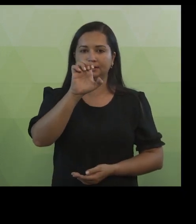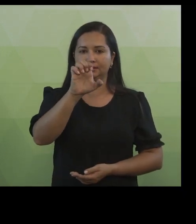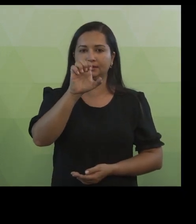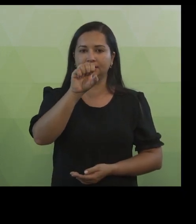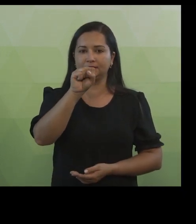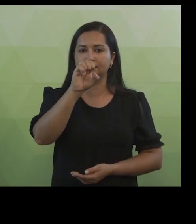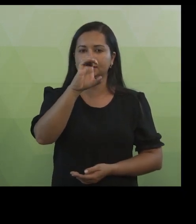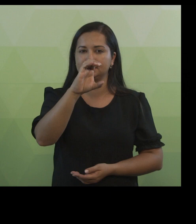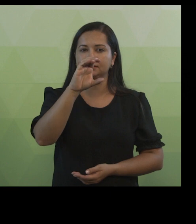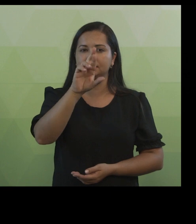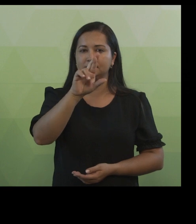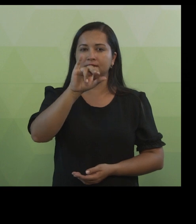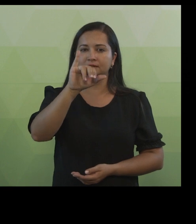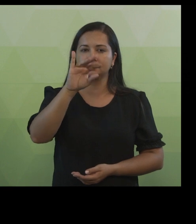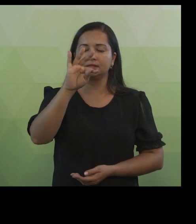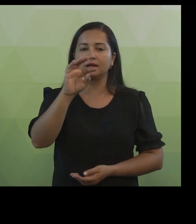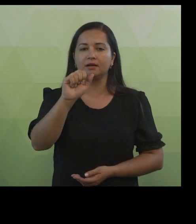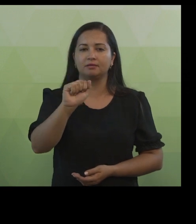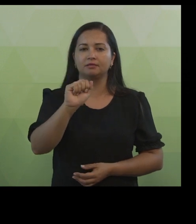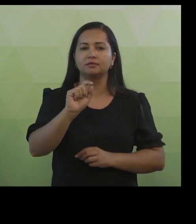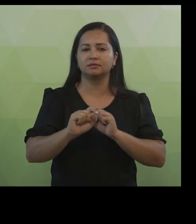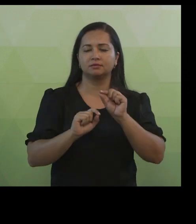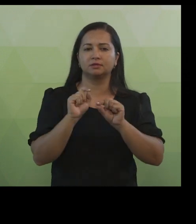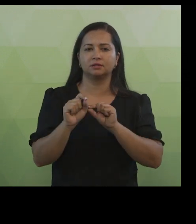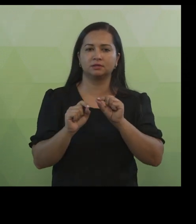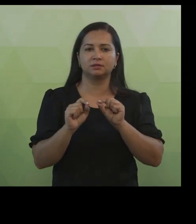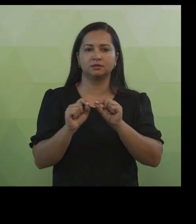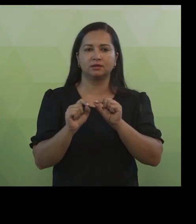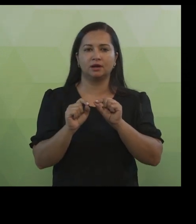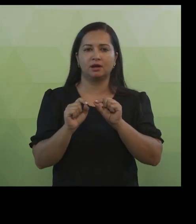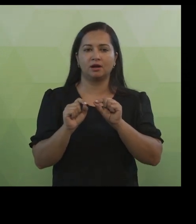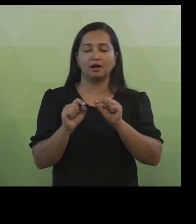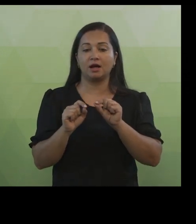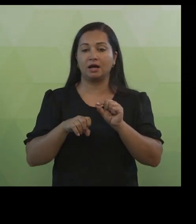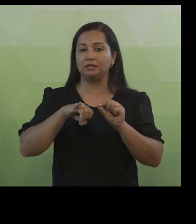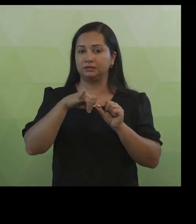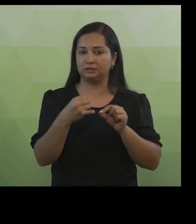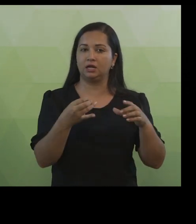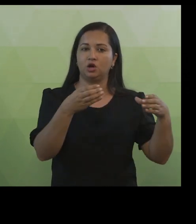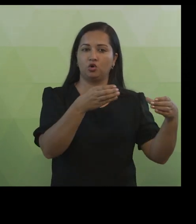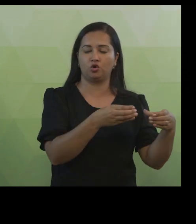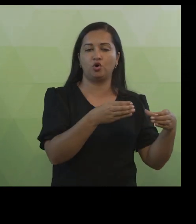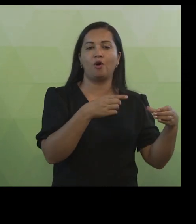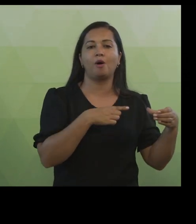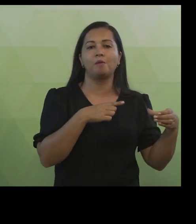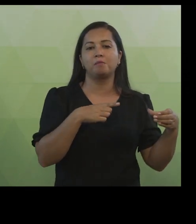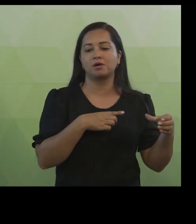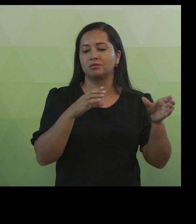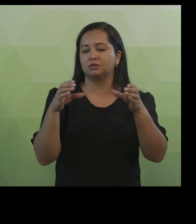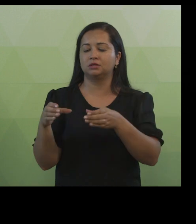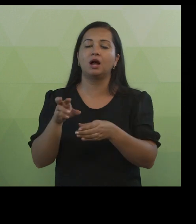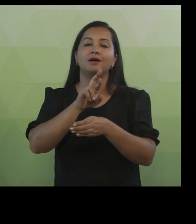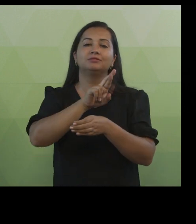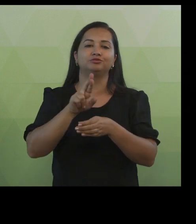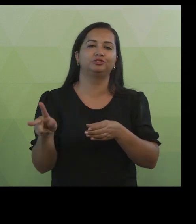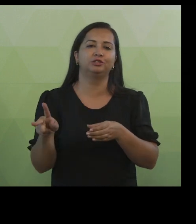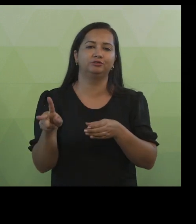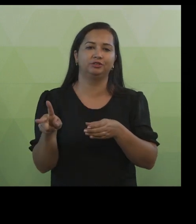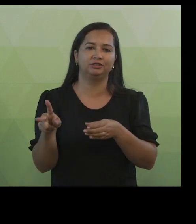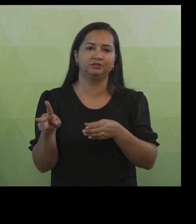permite implementar um método em uma subclasse que tem um comportamento diferente do método que foi definido na